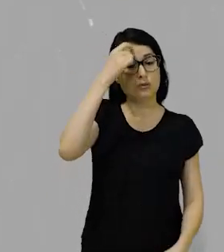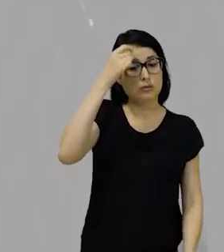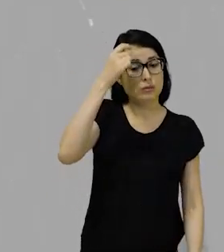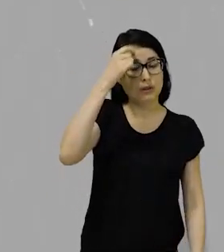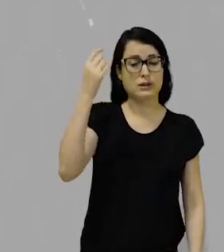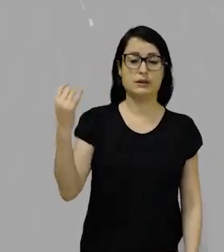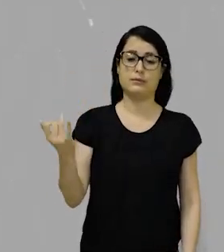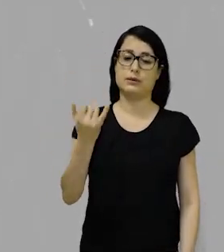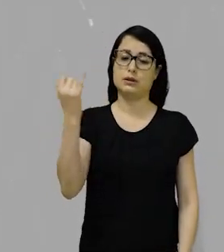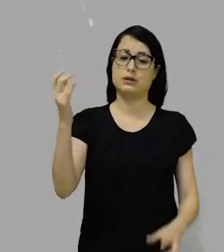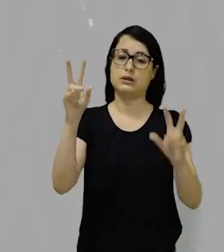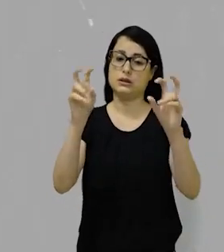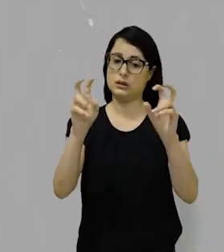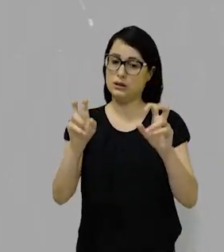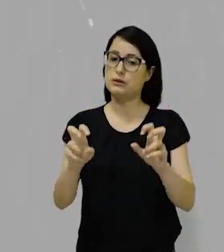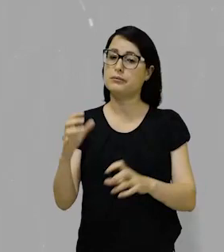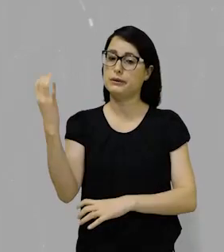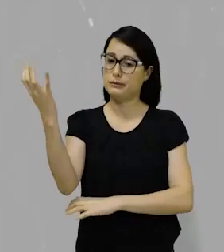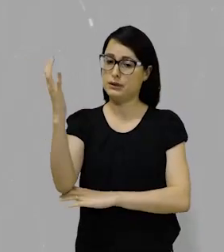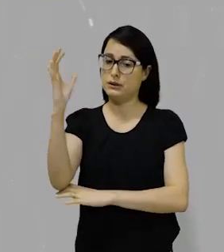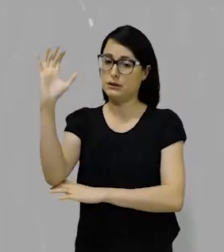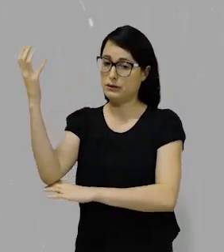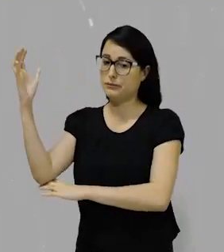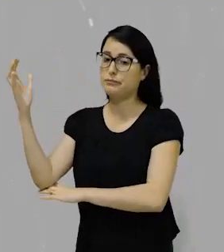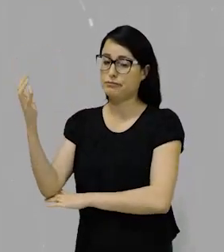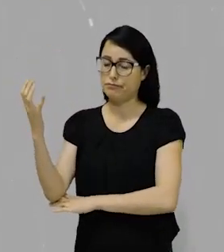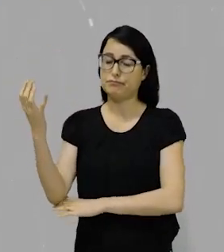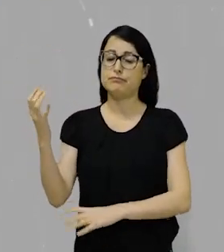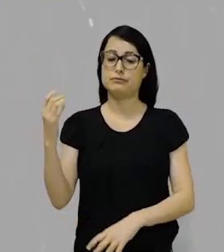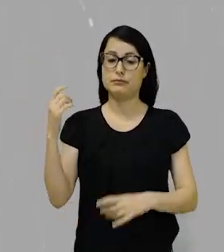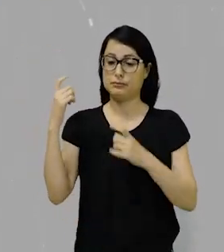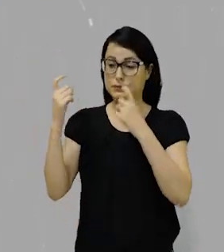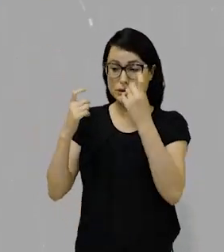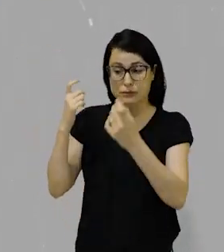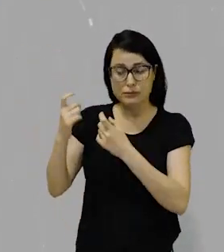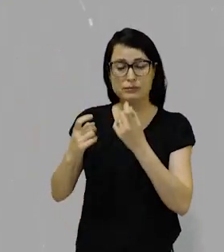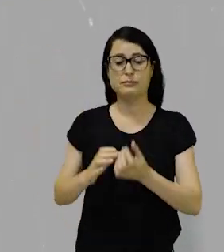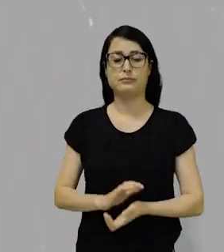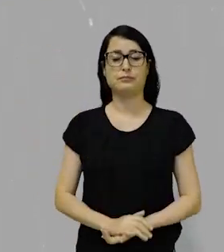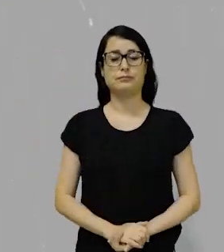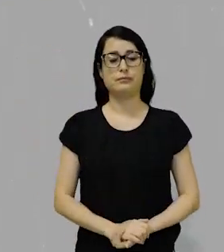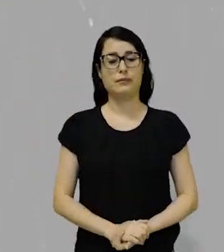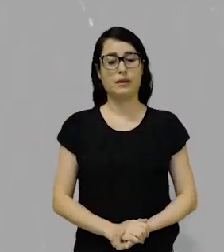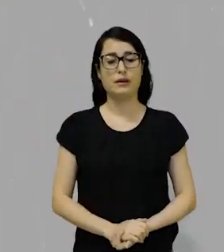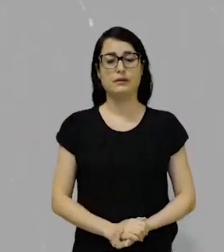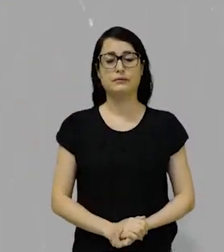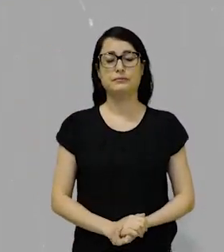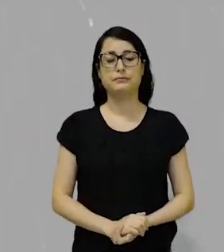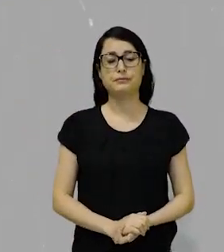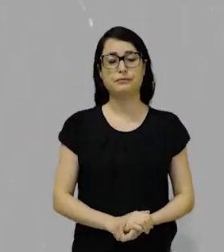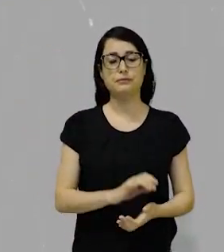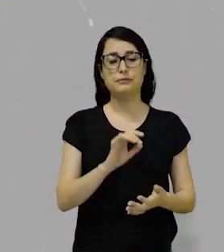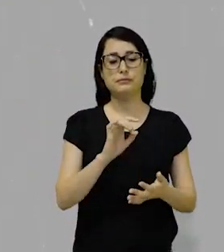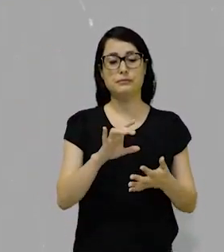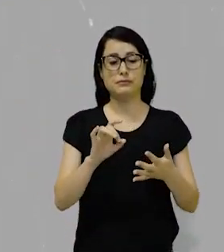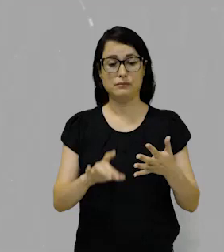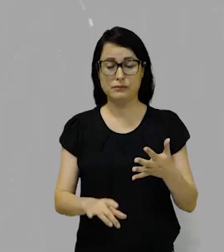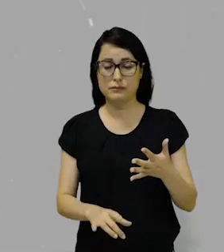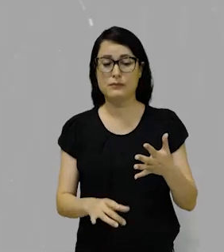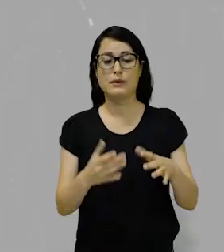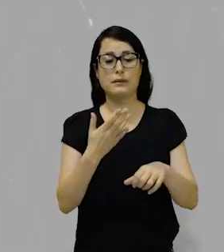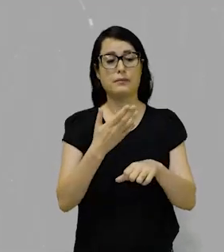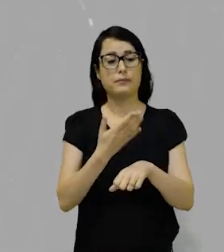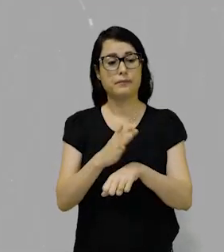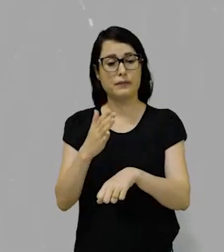importância das temáticas ambientais, tá? Então, nós vamos ter uma série de aplicações práticas. O que o desenvolvimento sustentável ele